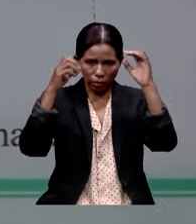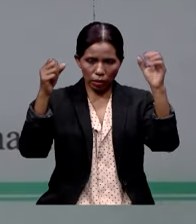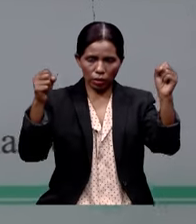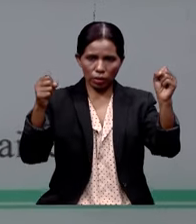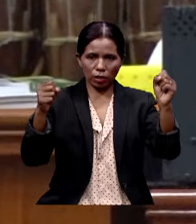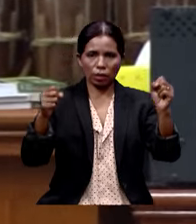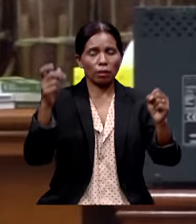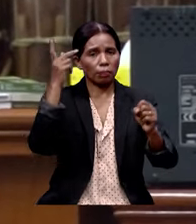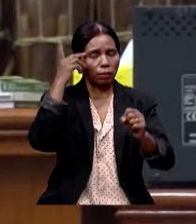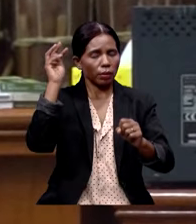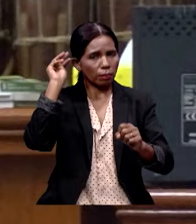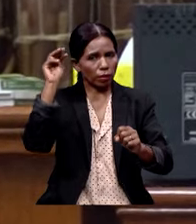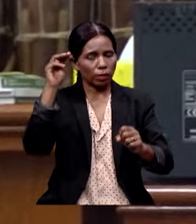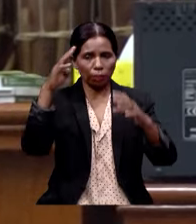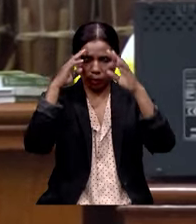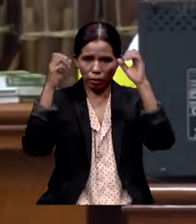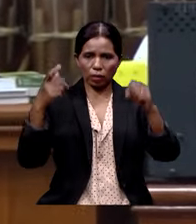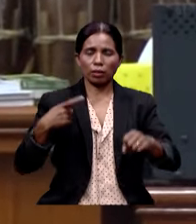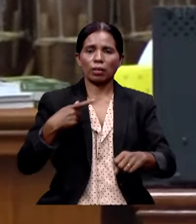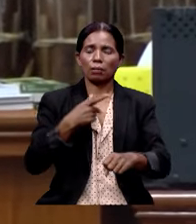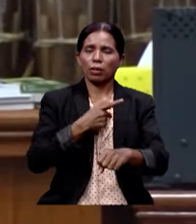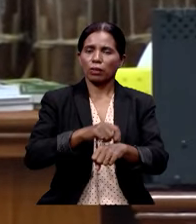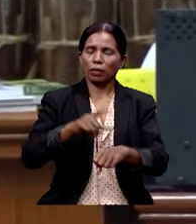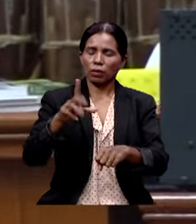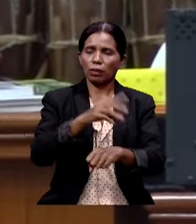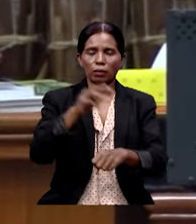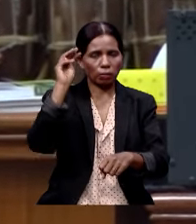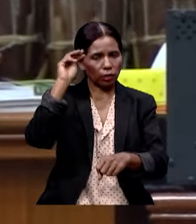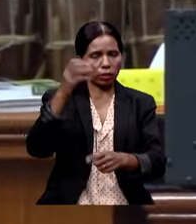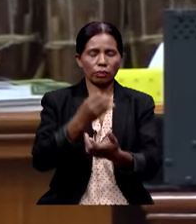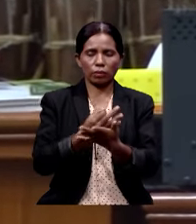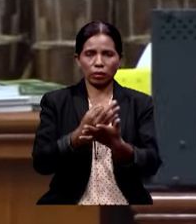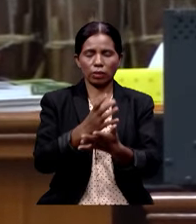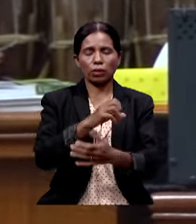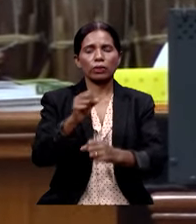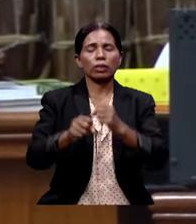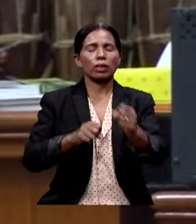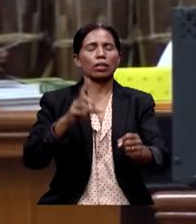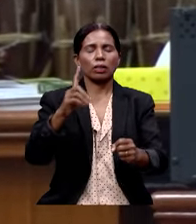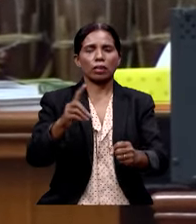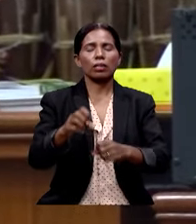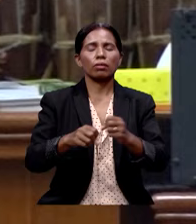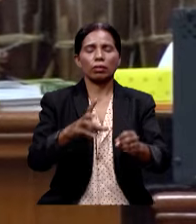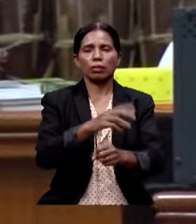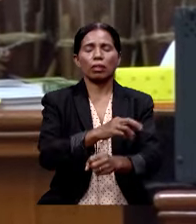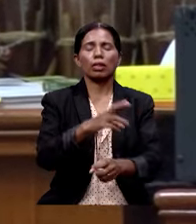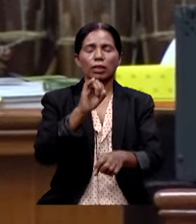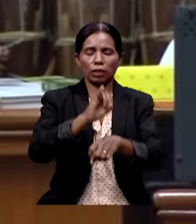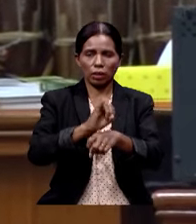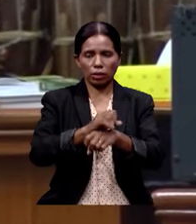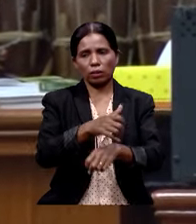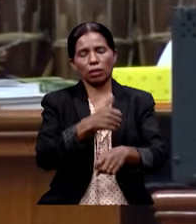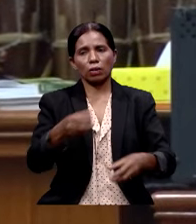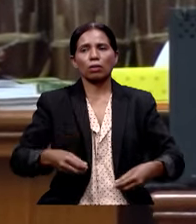República, Primeiro-Ministro, Presidente Parlamento Nacional, Ministério Finanças, Sociedade Civil Religioso no Selutan, onde